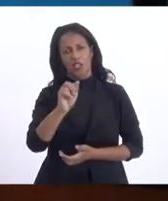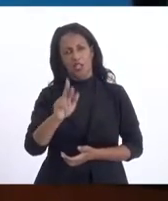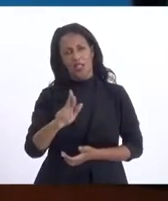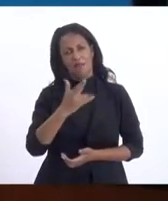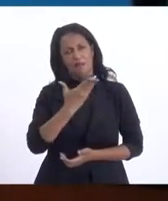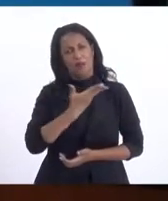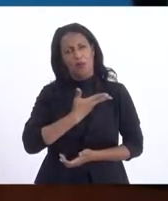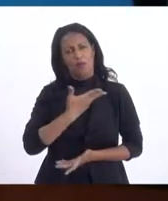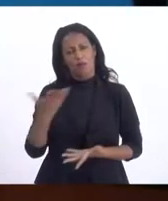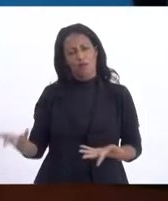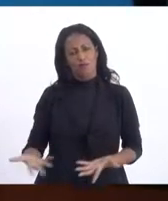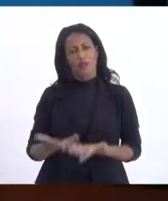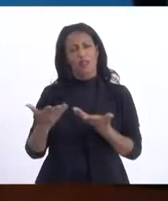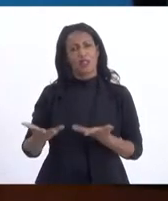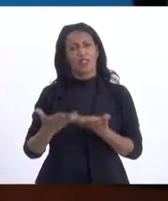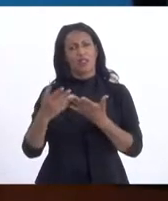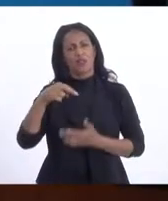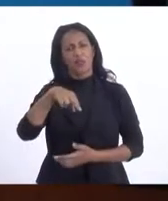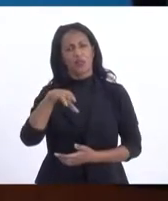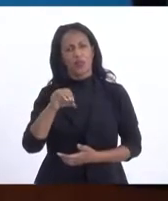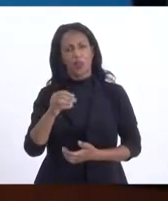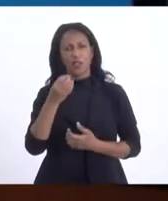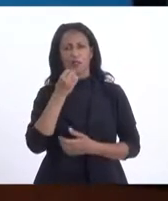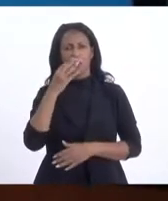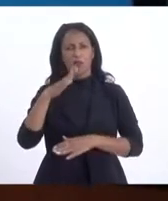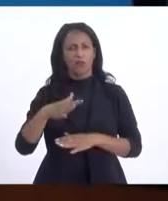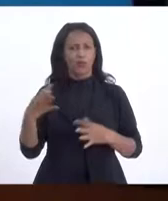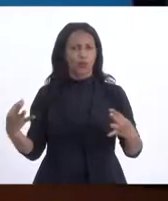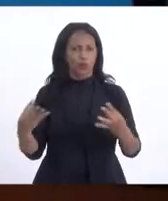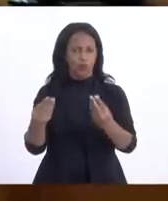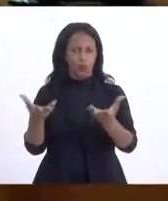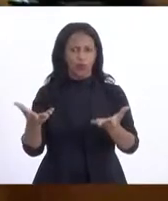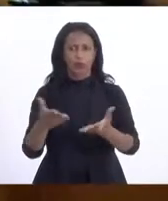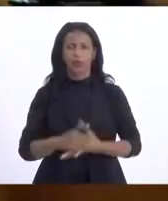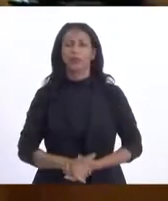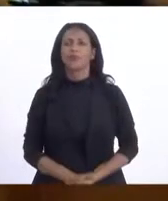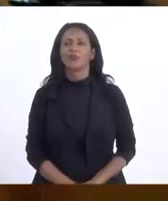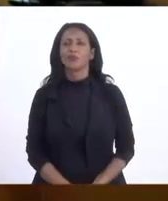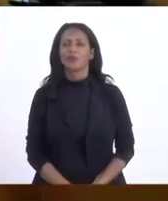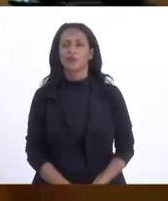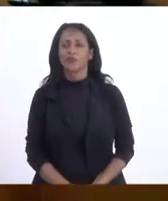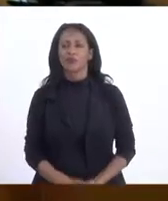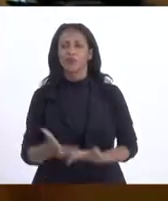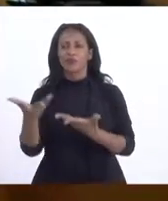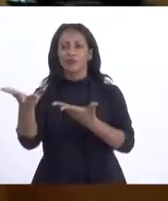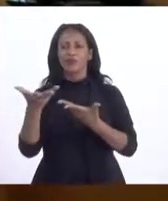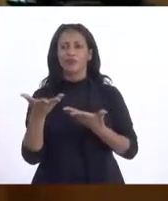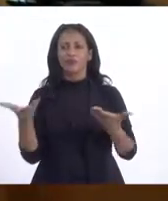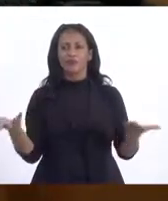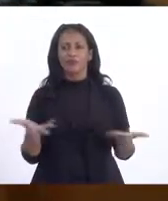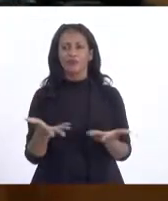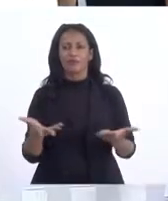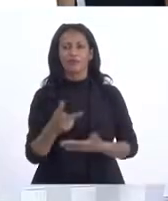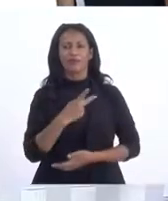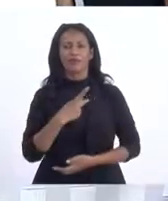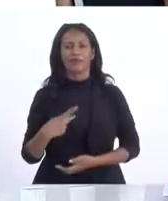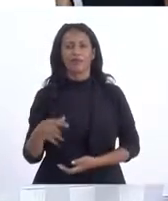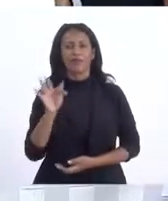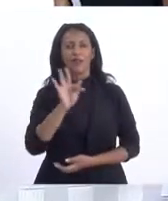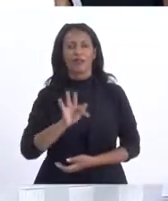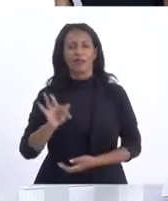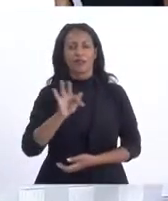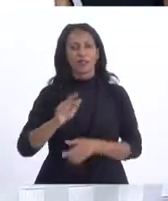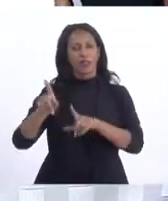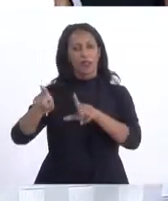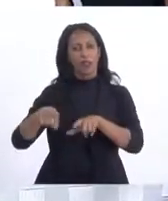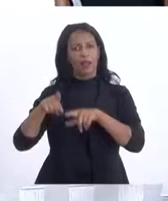vem incentivando o Noroeste Fluminense. Boa tarde a todos. Obrigado, Edmilson. Convido agora o presidente da Federação da